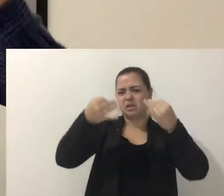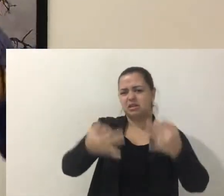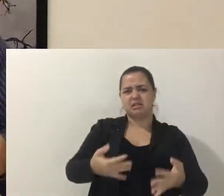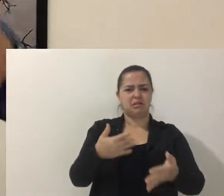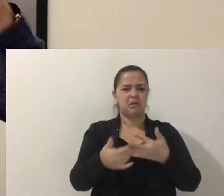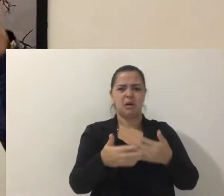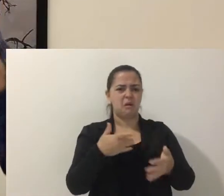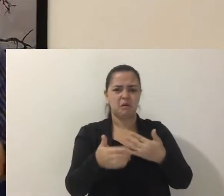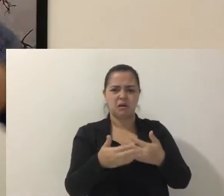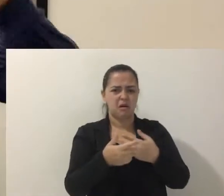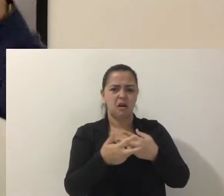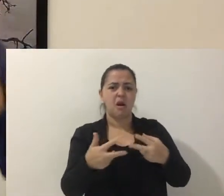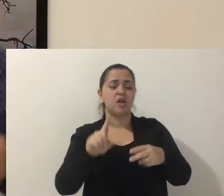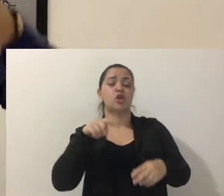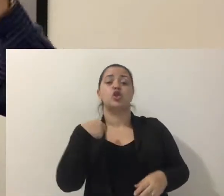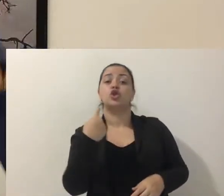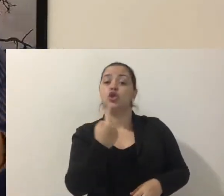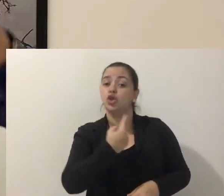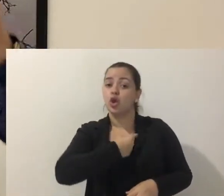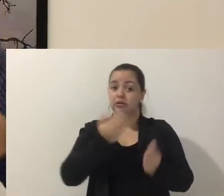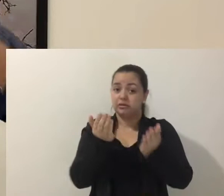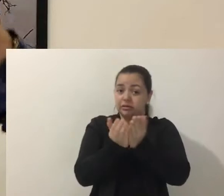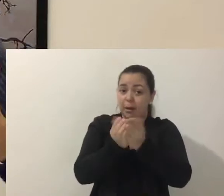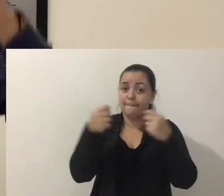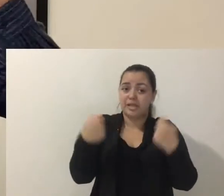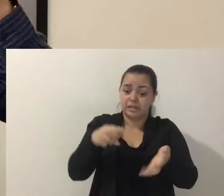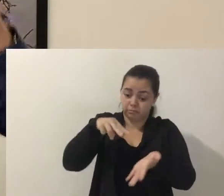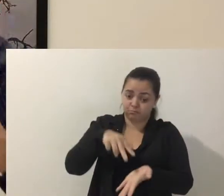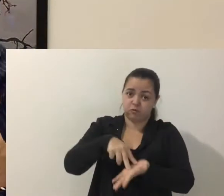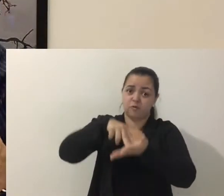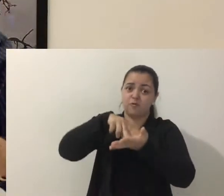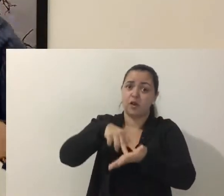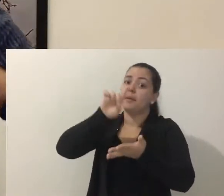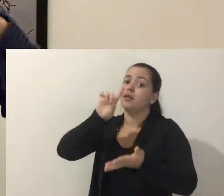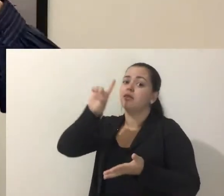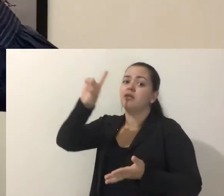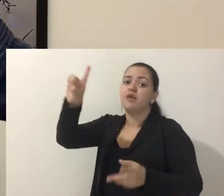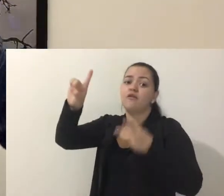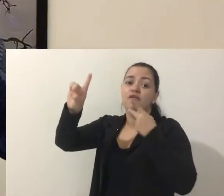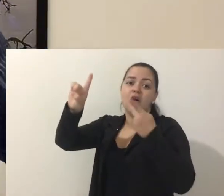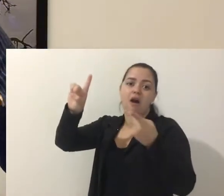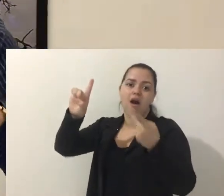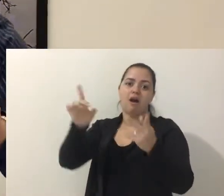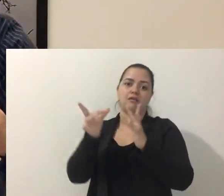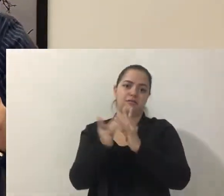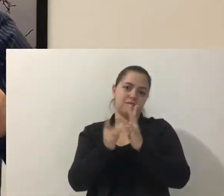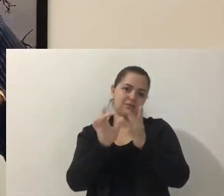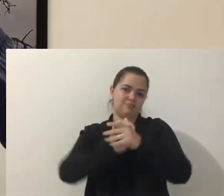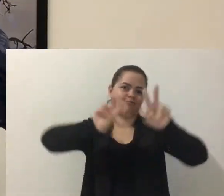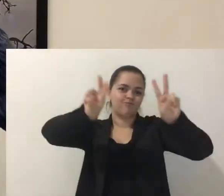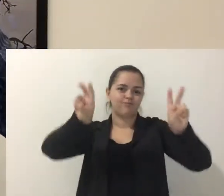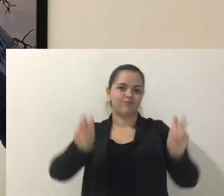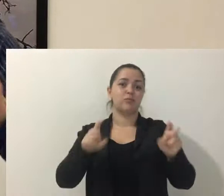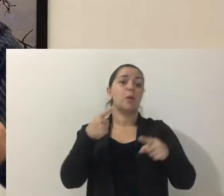nós precisamos estar firmados naquilo que Deus diz sobre o casamento, porque os pensamentos de Deus,